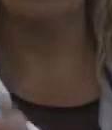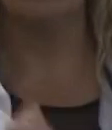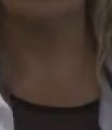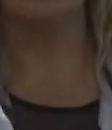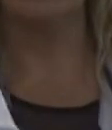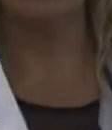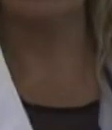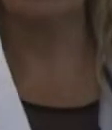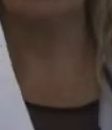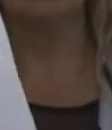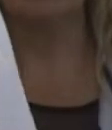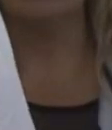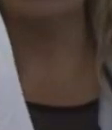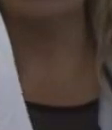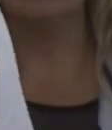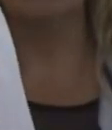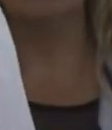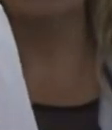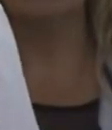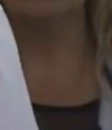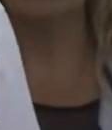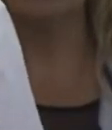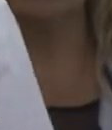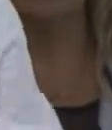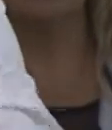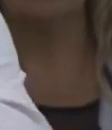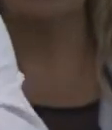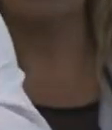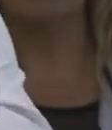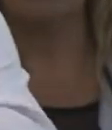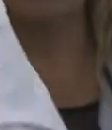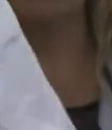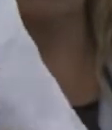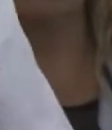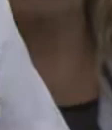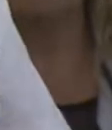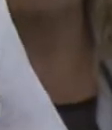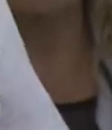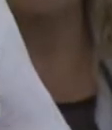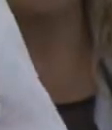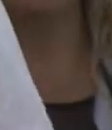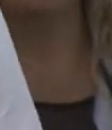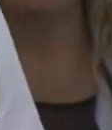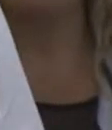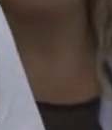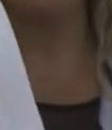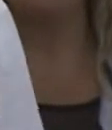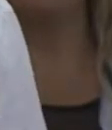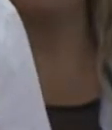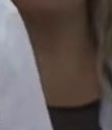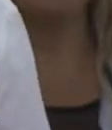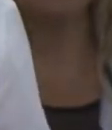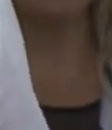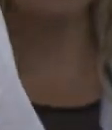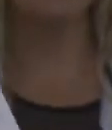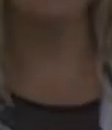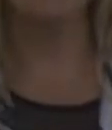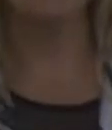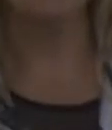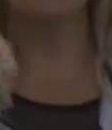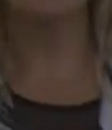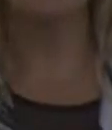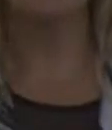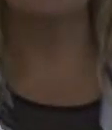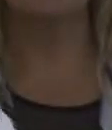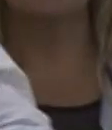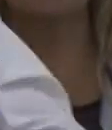falava, miscuzeiros quaisquer camisa, miscuzeiros, e vendia camisa. E o que eu fiz? Eu peguei, no